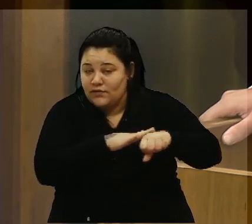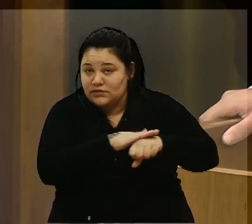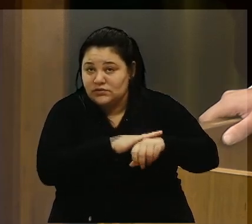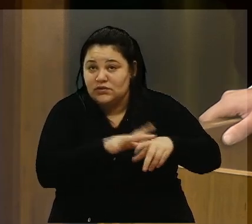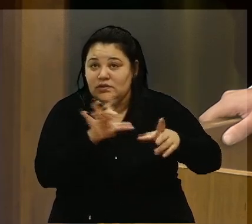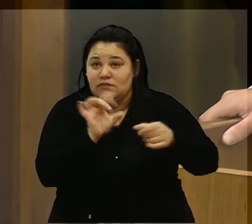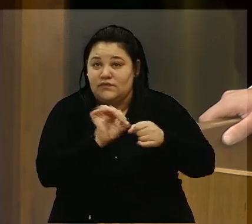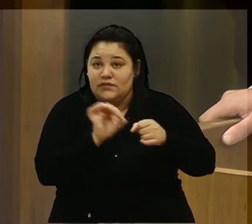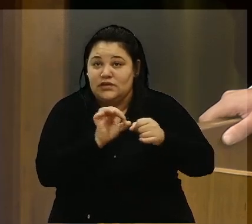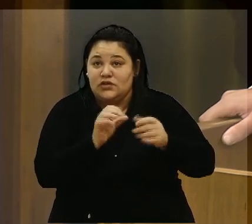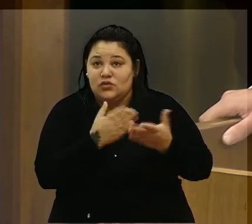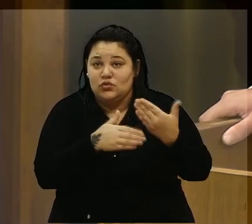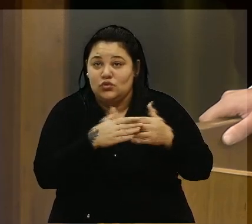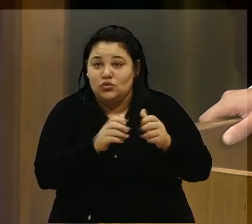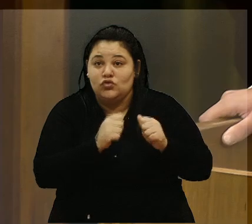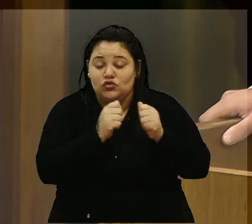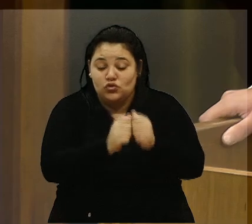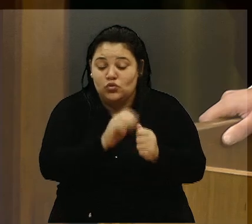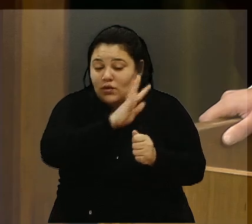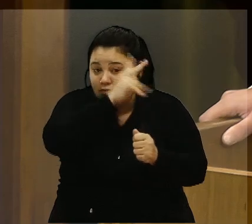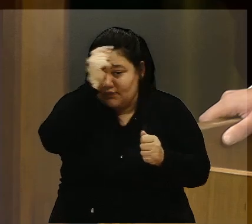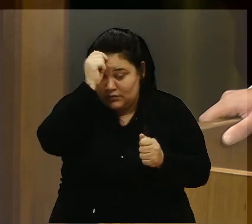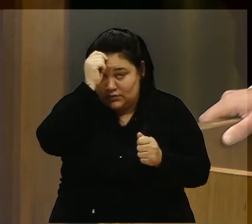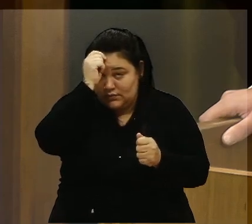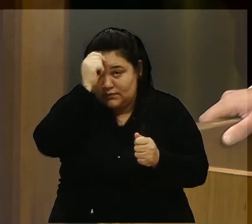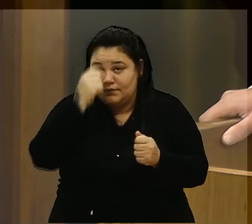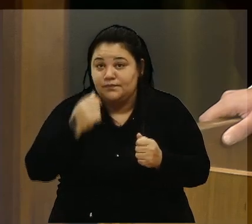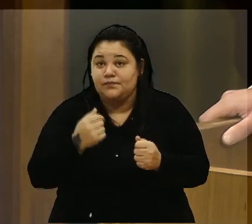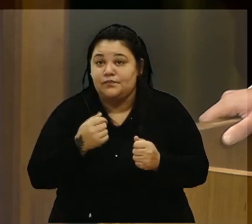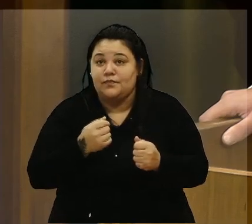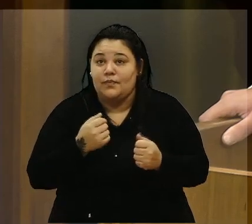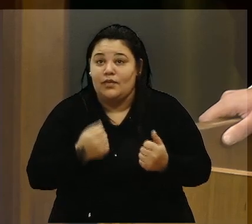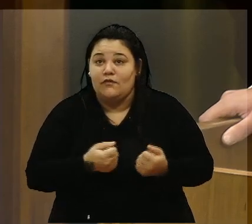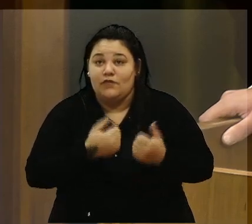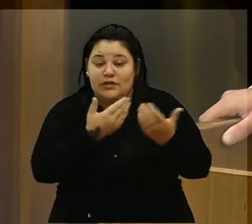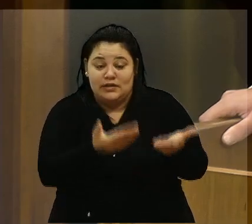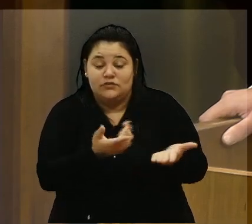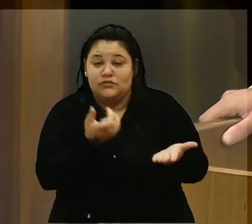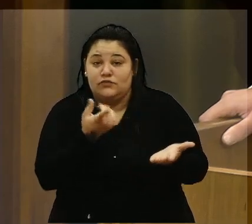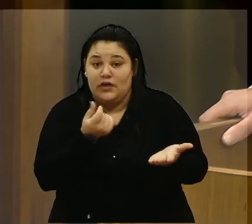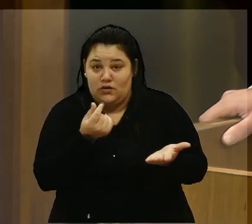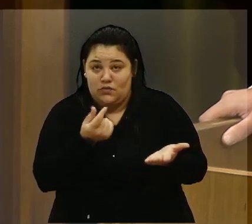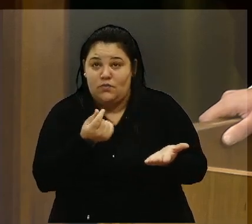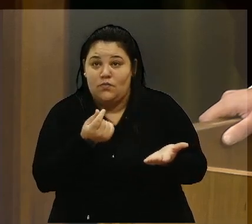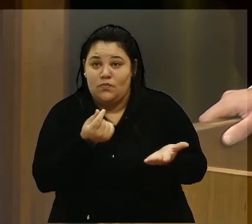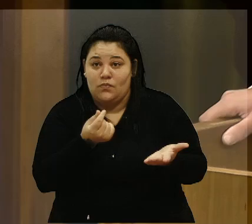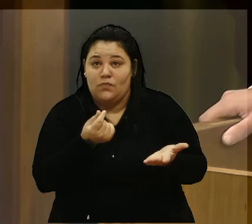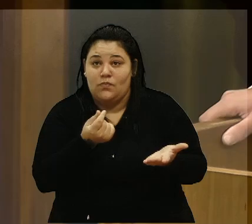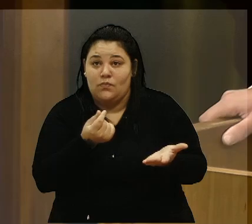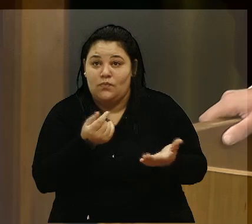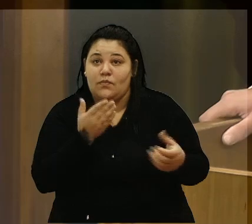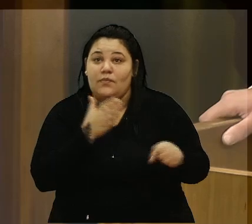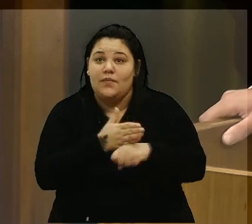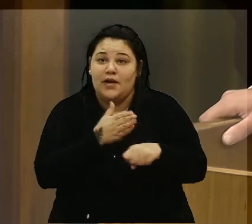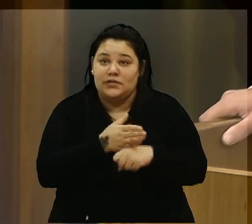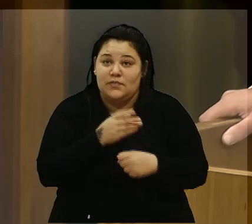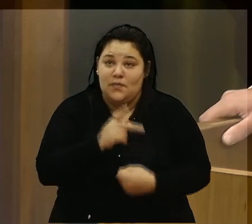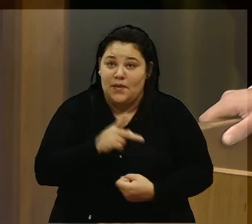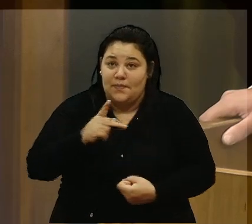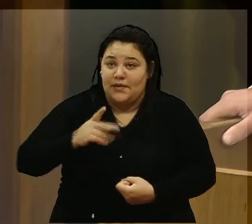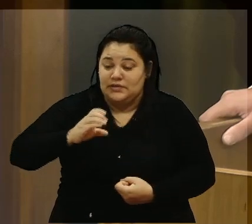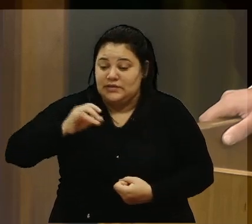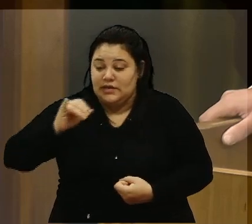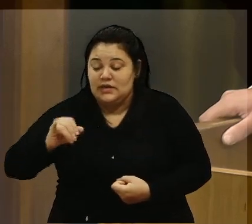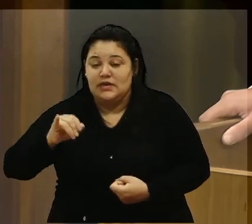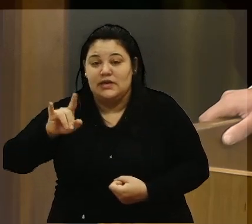tudo junto à prefeitura e ter sido dado um valor que daí incluía o PPCI, que ia ser